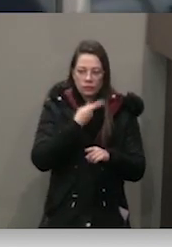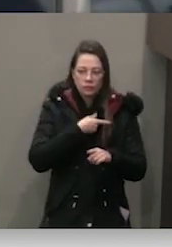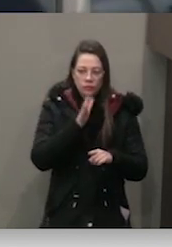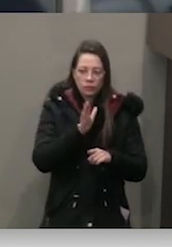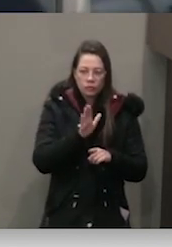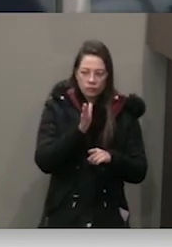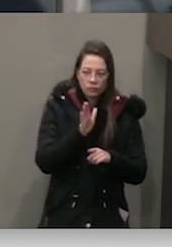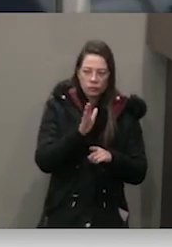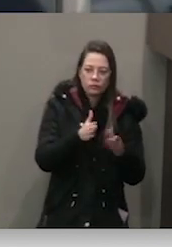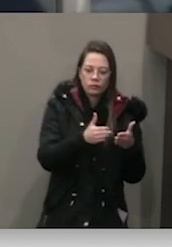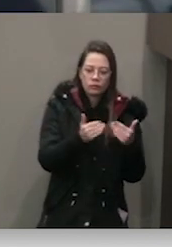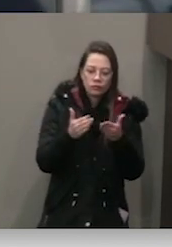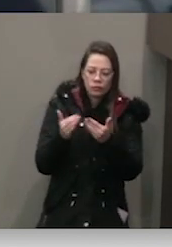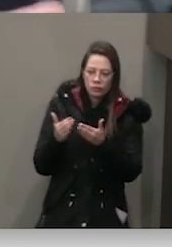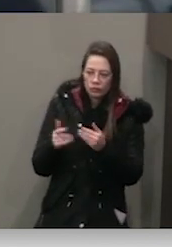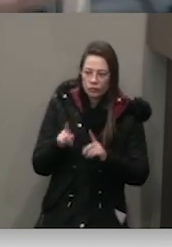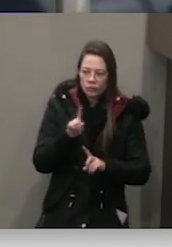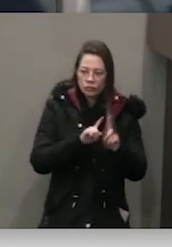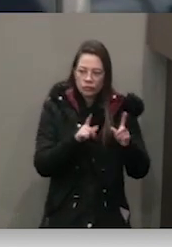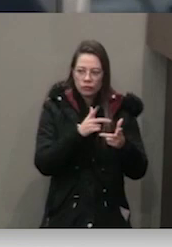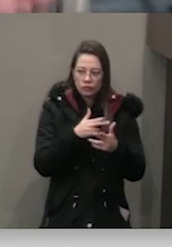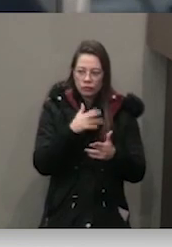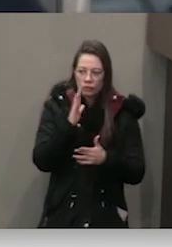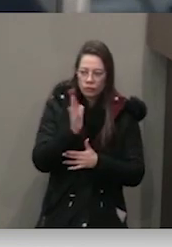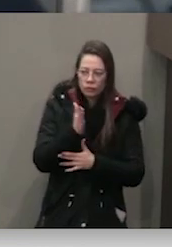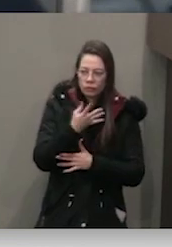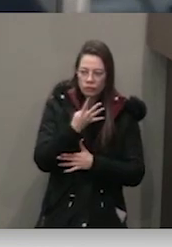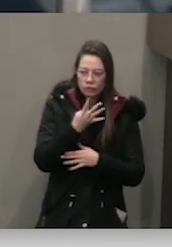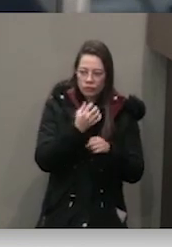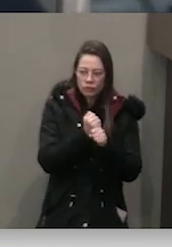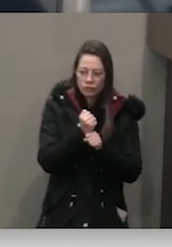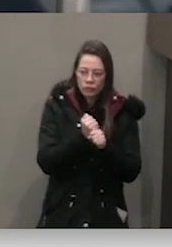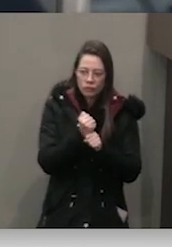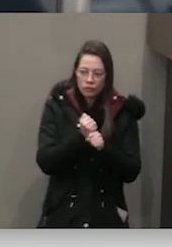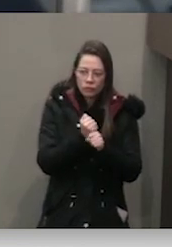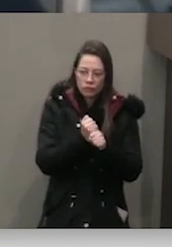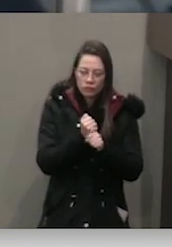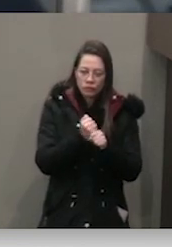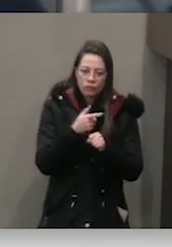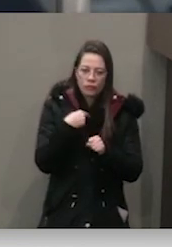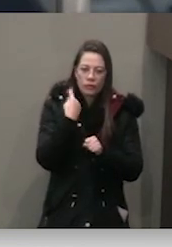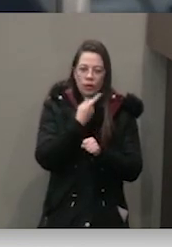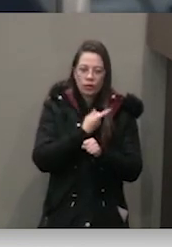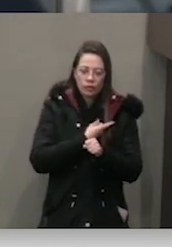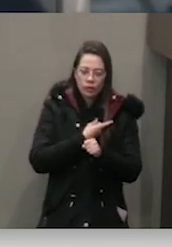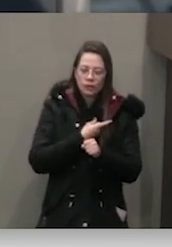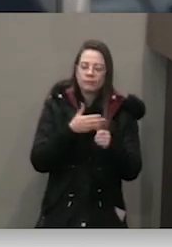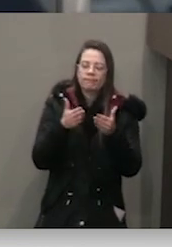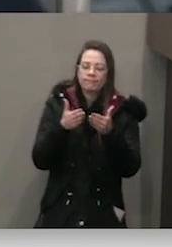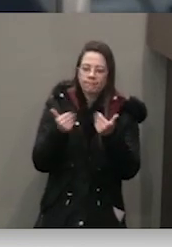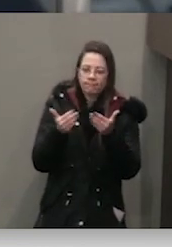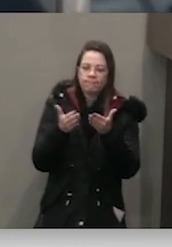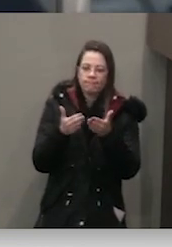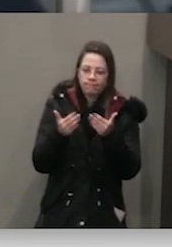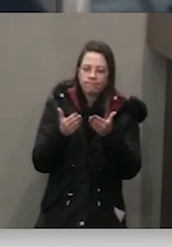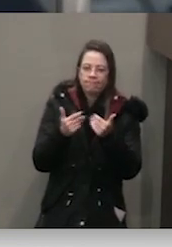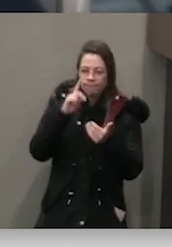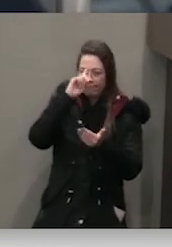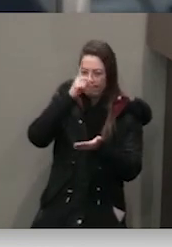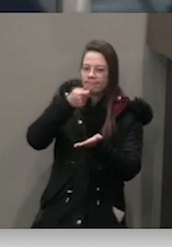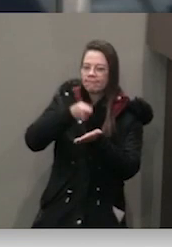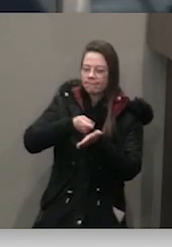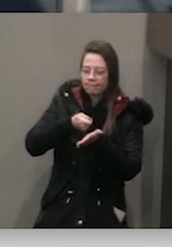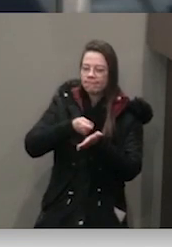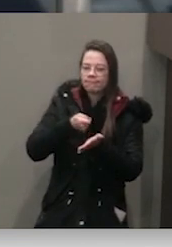tempo. Eu estou aqui, agora vai fazer 4 anos, faz 4 anos que a gente cobra para que o